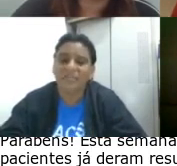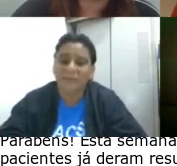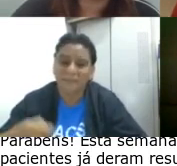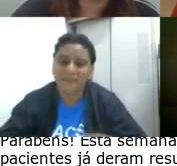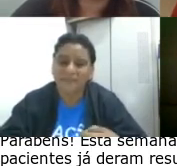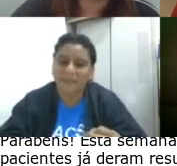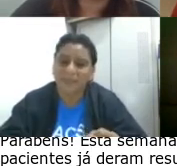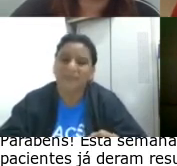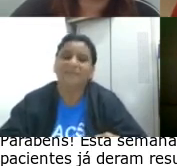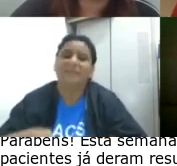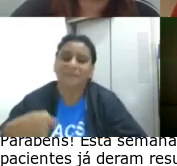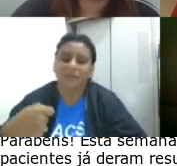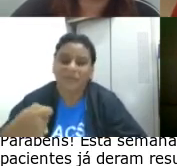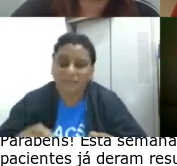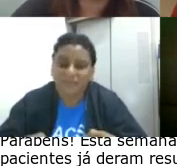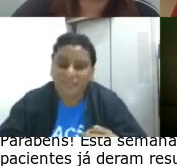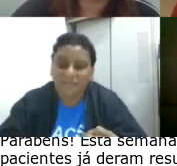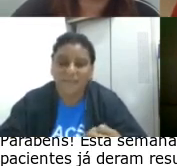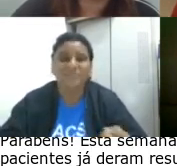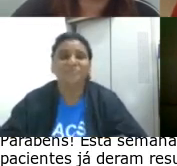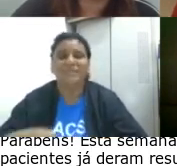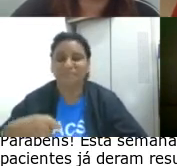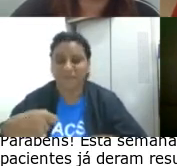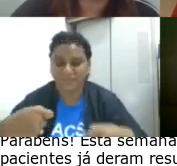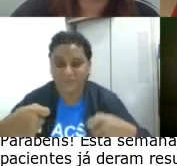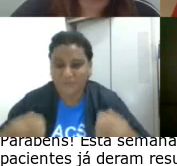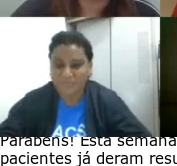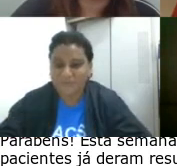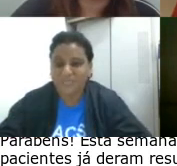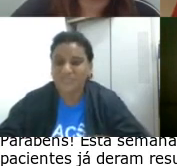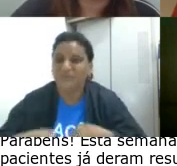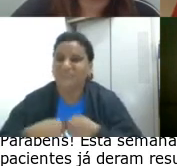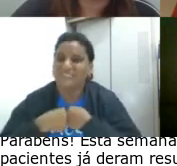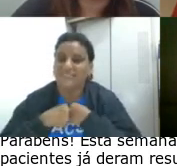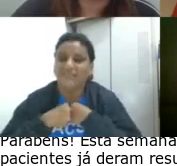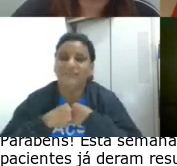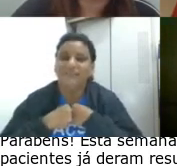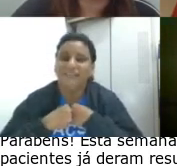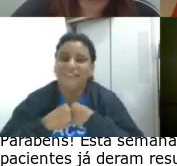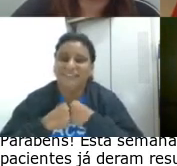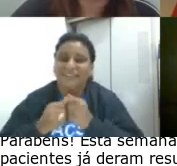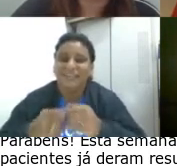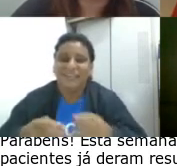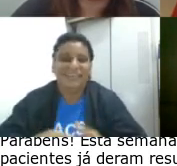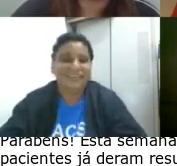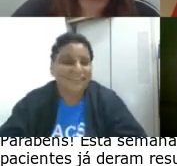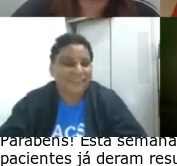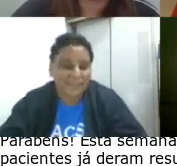eles mês a mês porque mais um mês se passou mais um mês foi vencido né